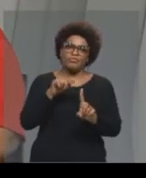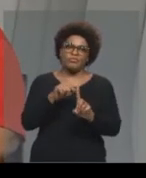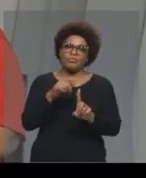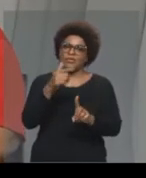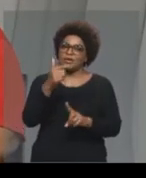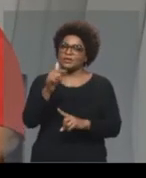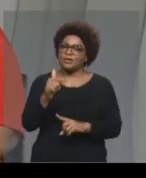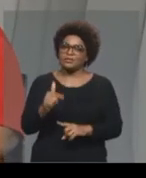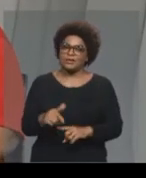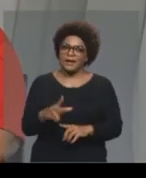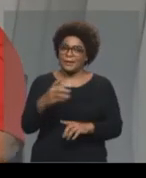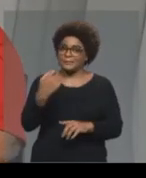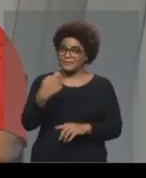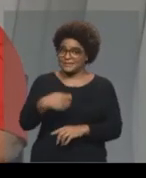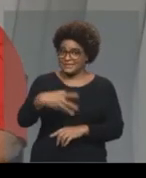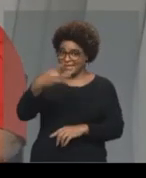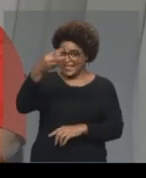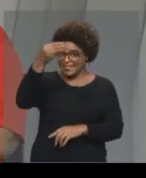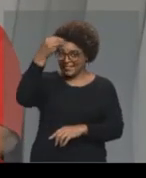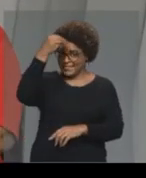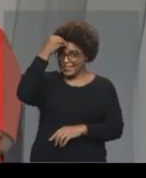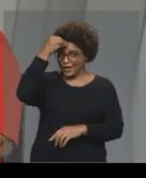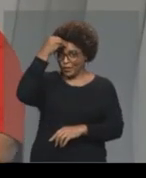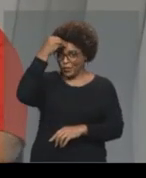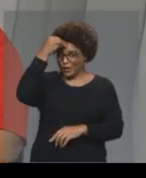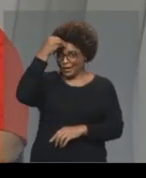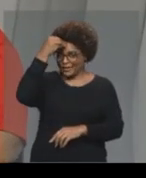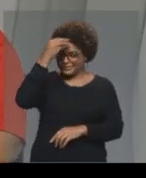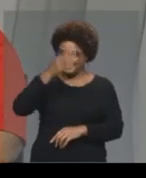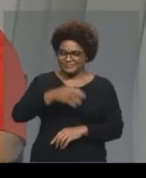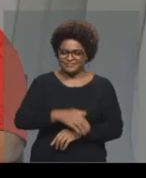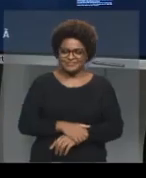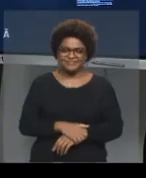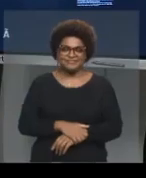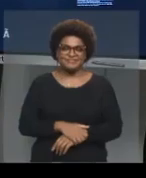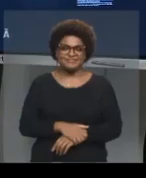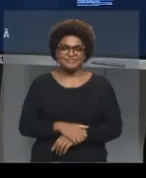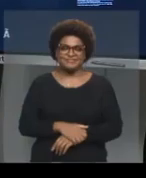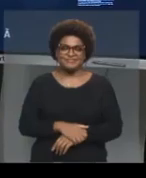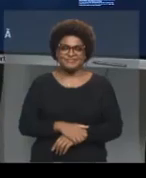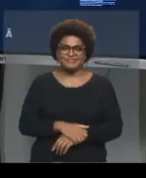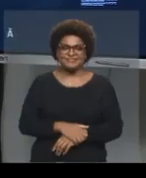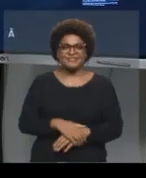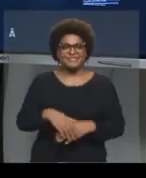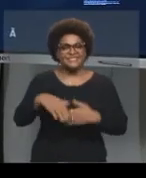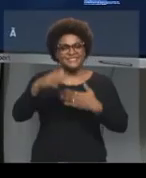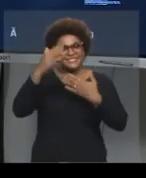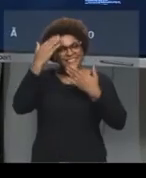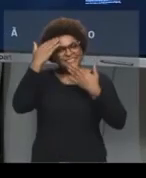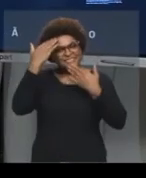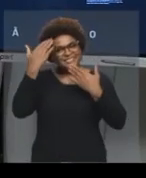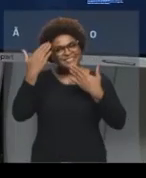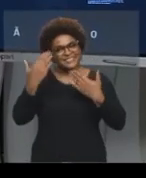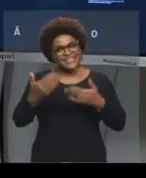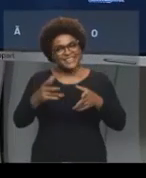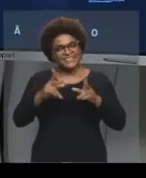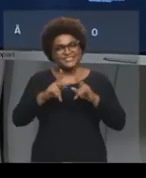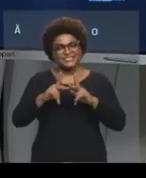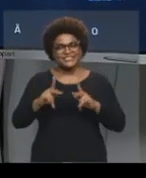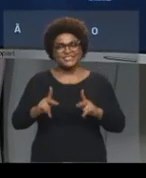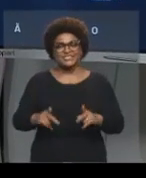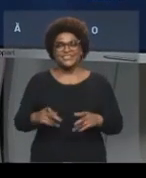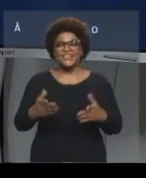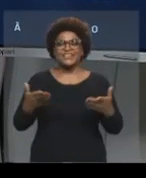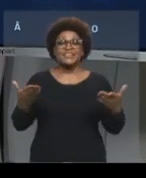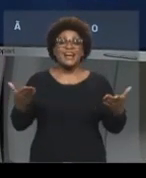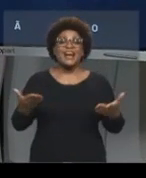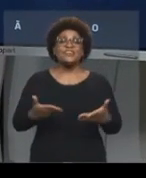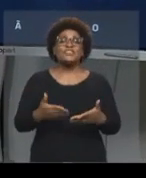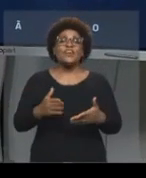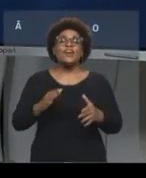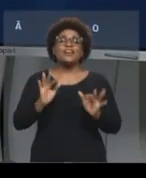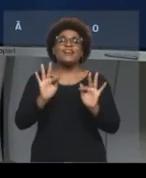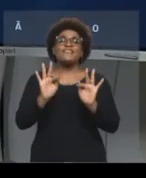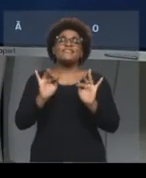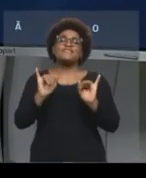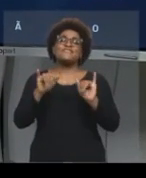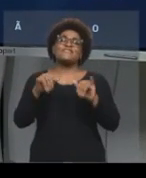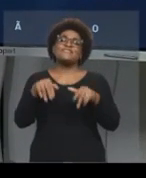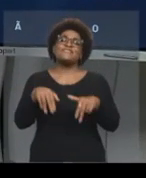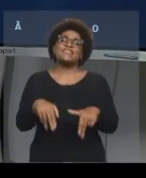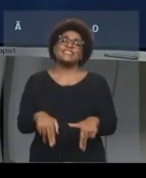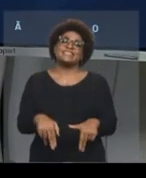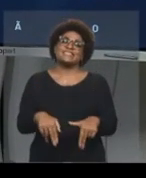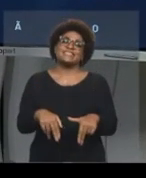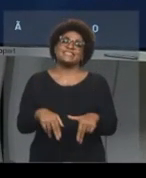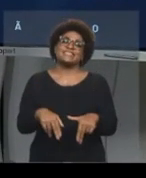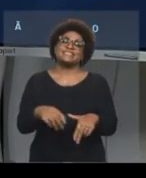tem que decorar. Obrigada, professora. Estamos chegando ao final do Tira Dúvidas de Linguagens. Se